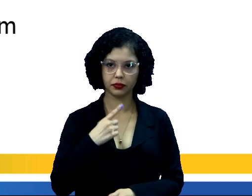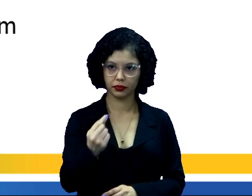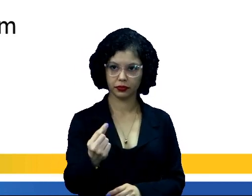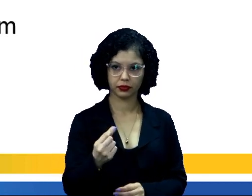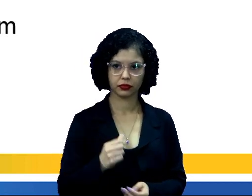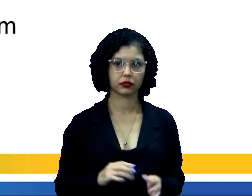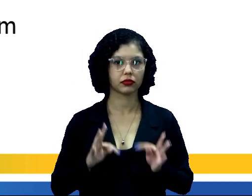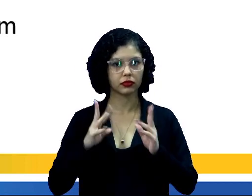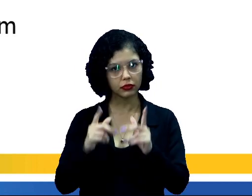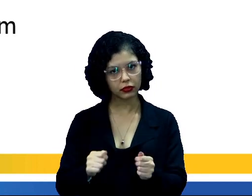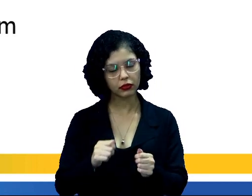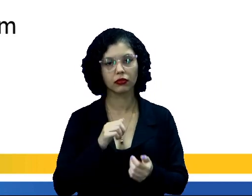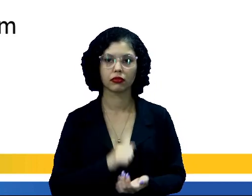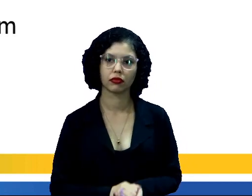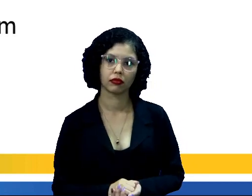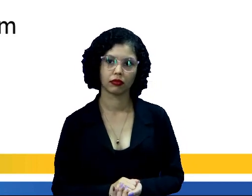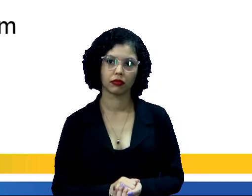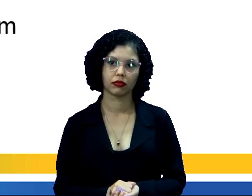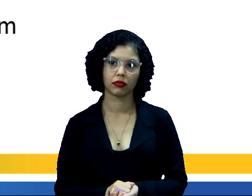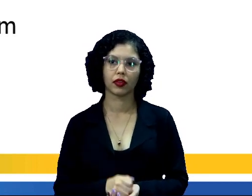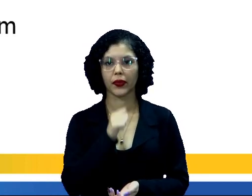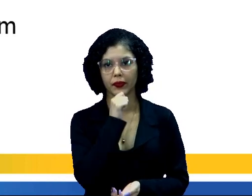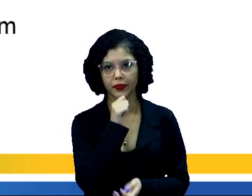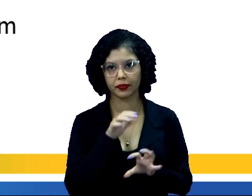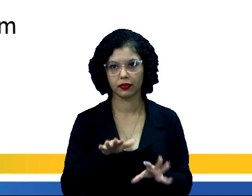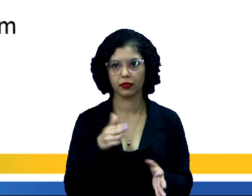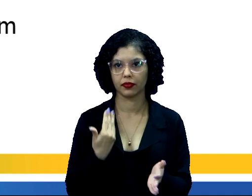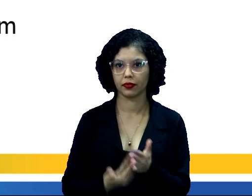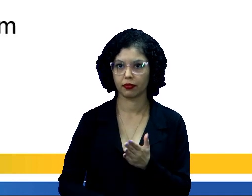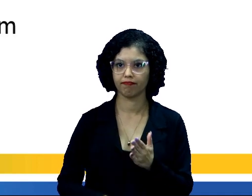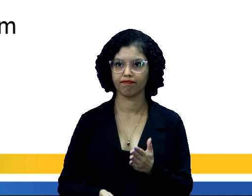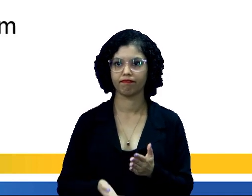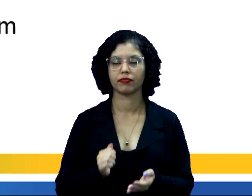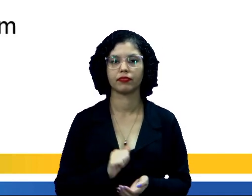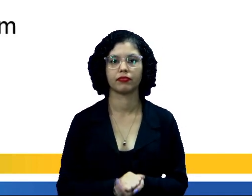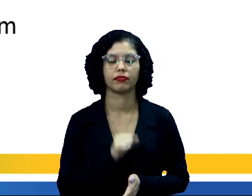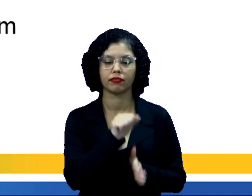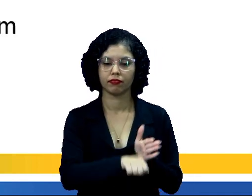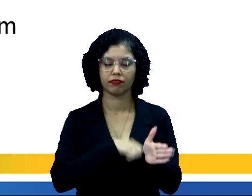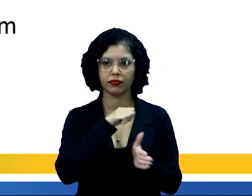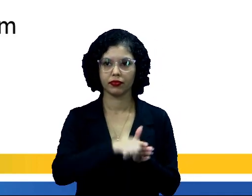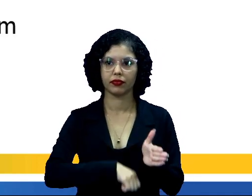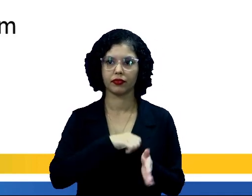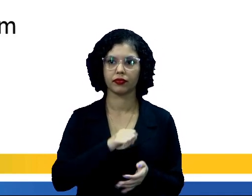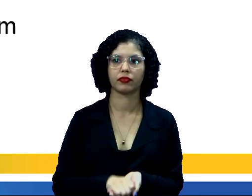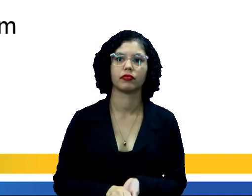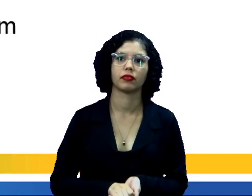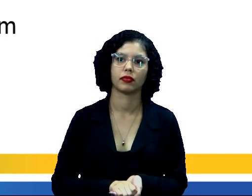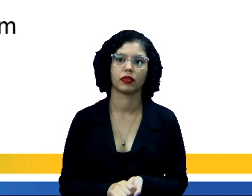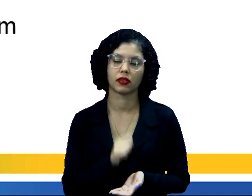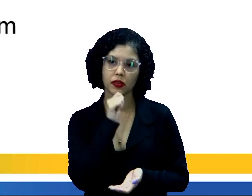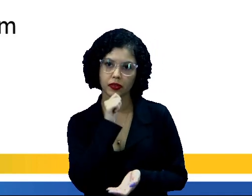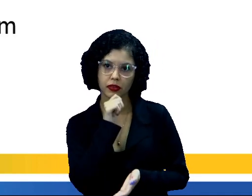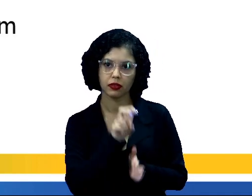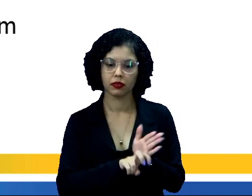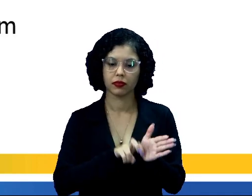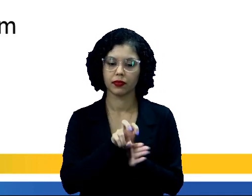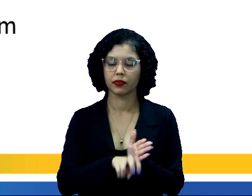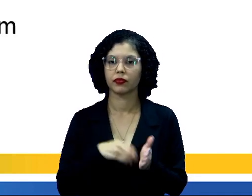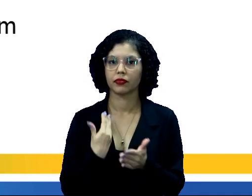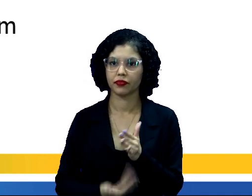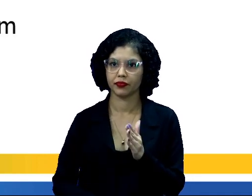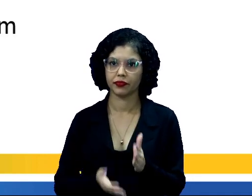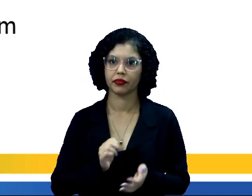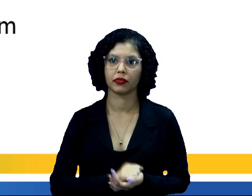corri toda a estação, mas ainda assim eu perdi o trem. Então, no meio da frase, nós temos ali uma